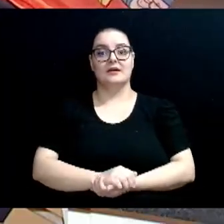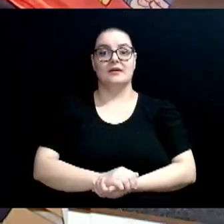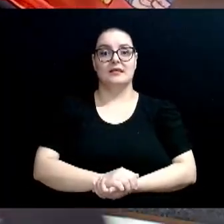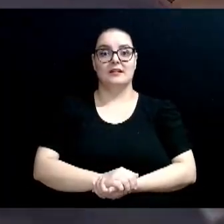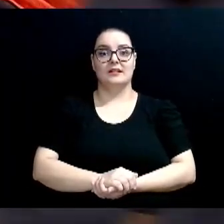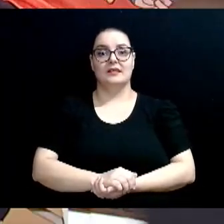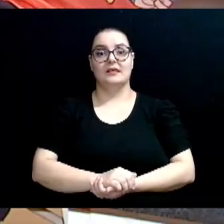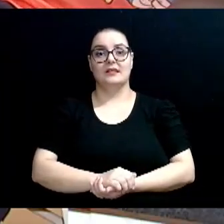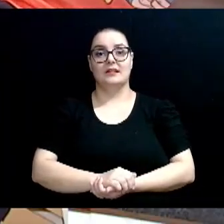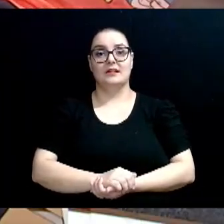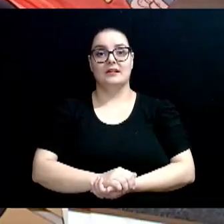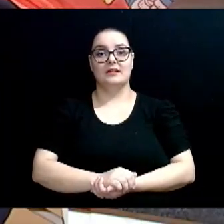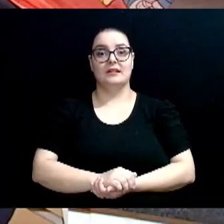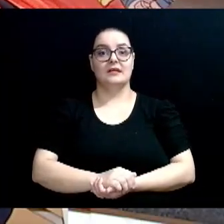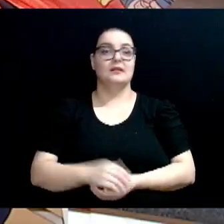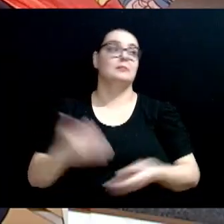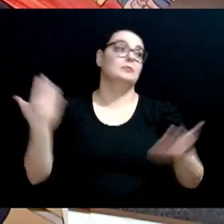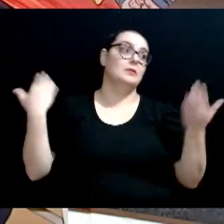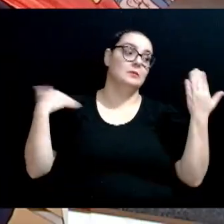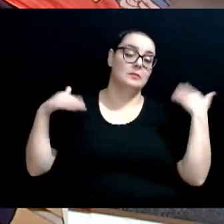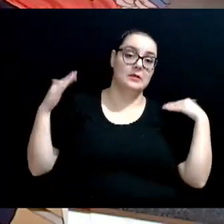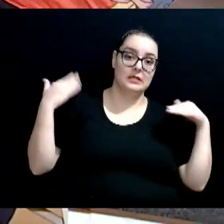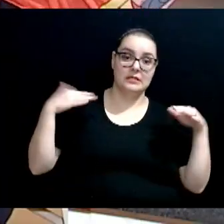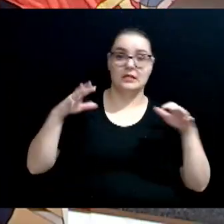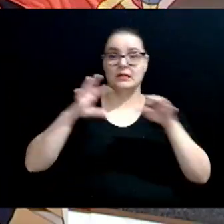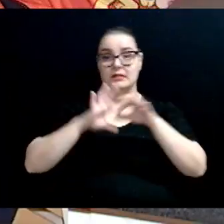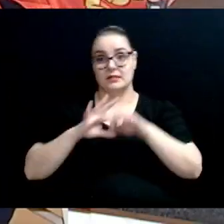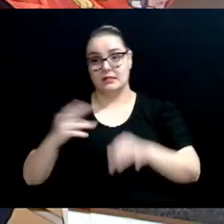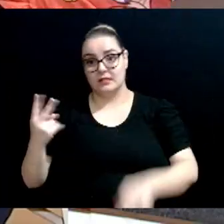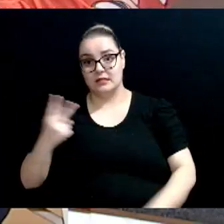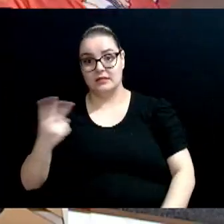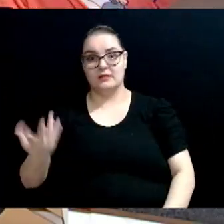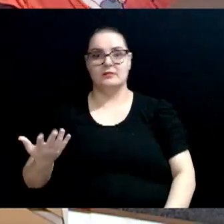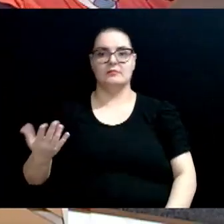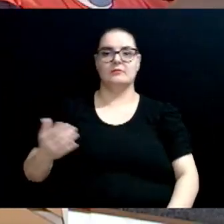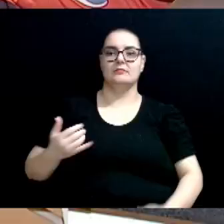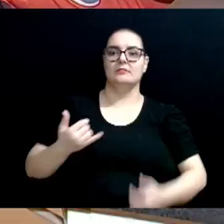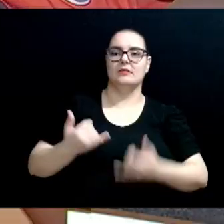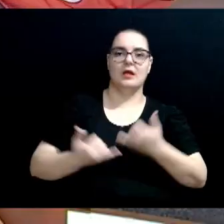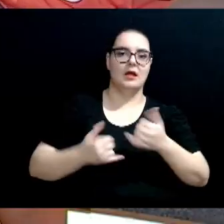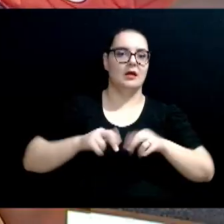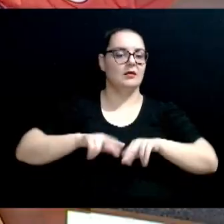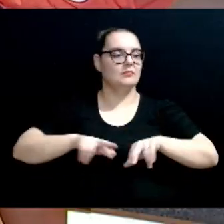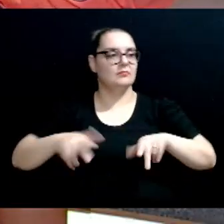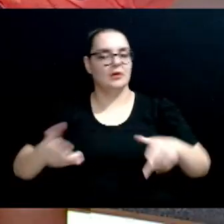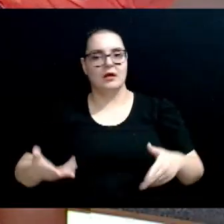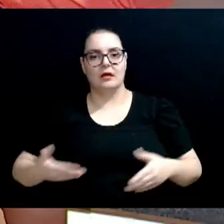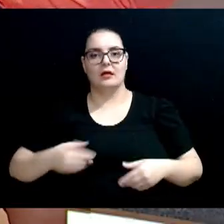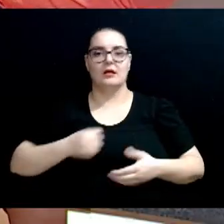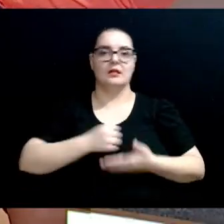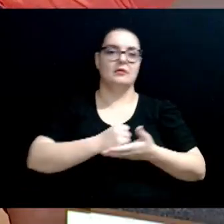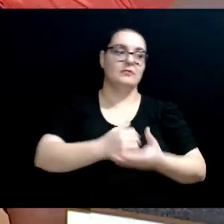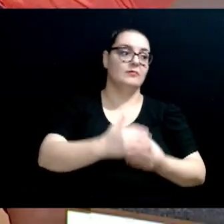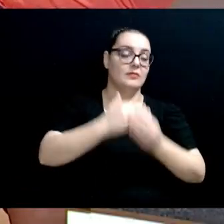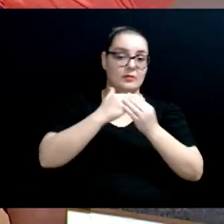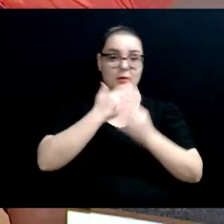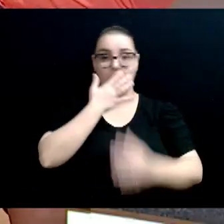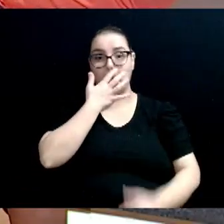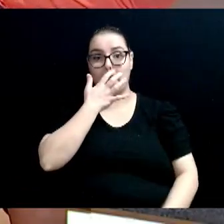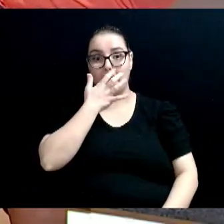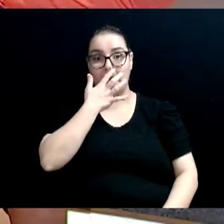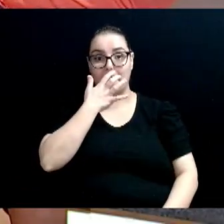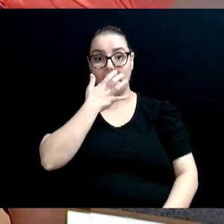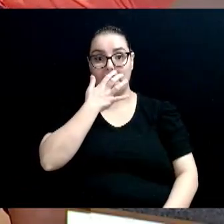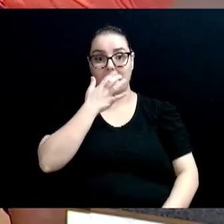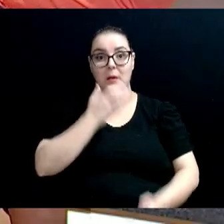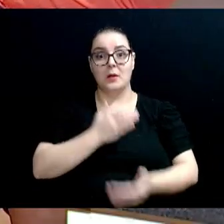As crianças para passear, né? Parque, levar numa lanchonete e tal. E aí a gente começa a fazer